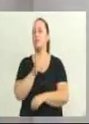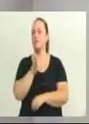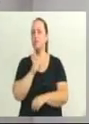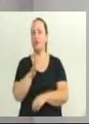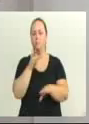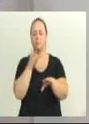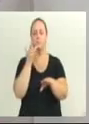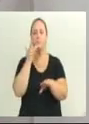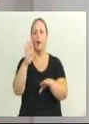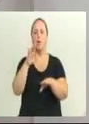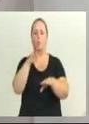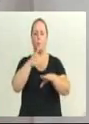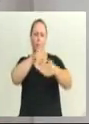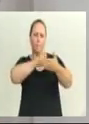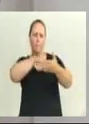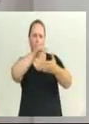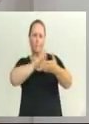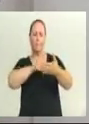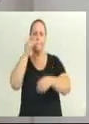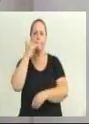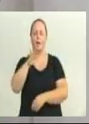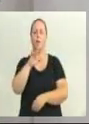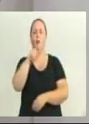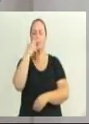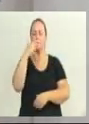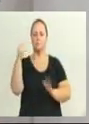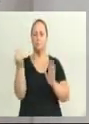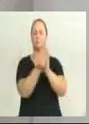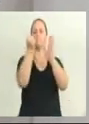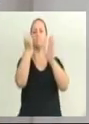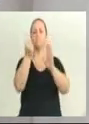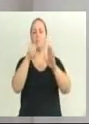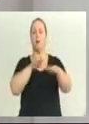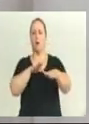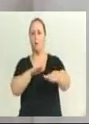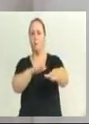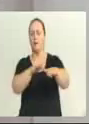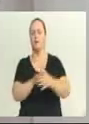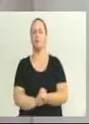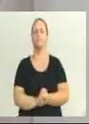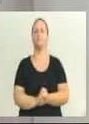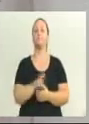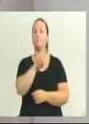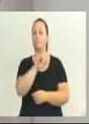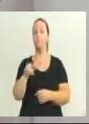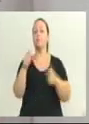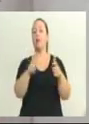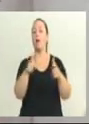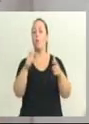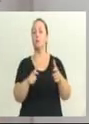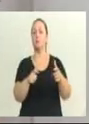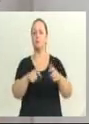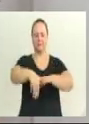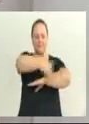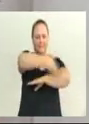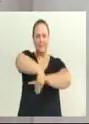branco, que é o símbolo da campanha, e que será colocada, vereador Célio Dias, lá na 470, exatamente